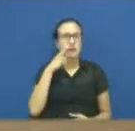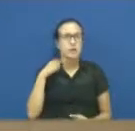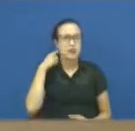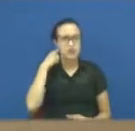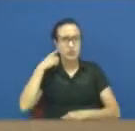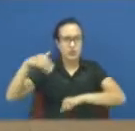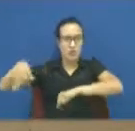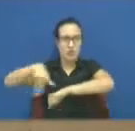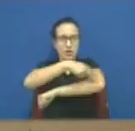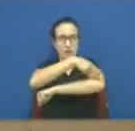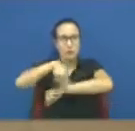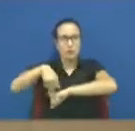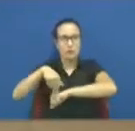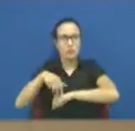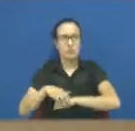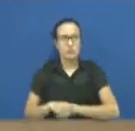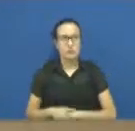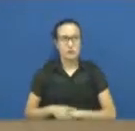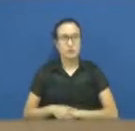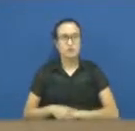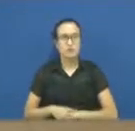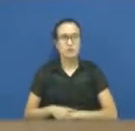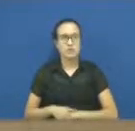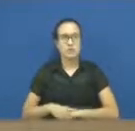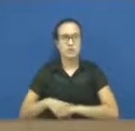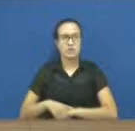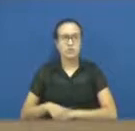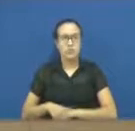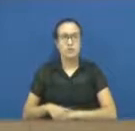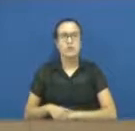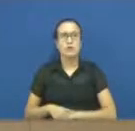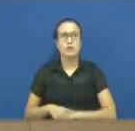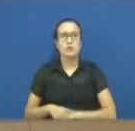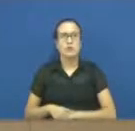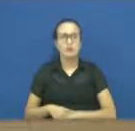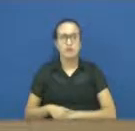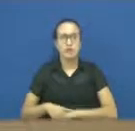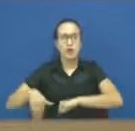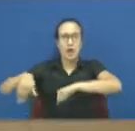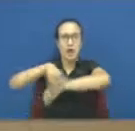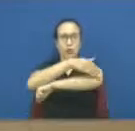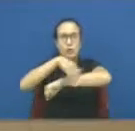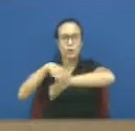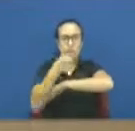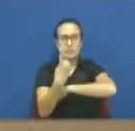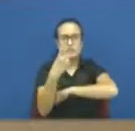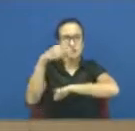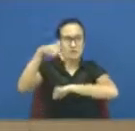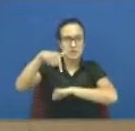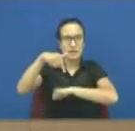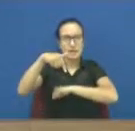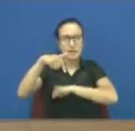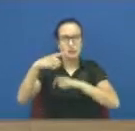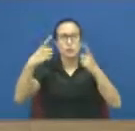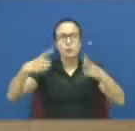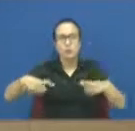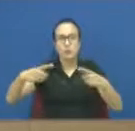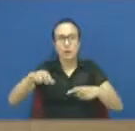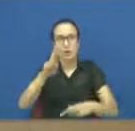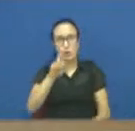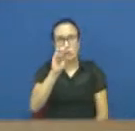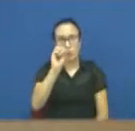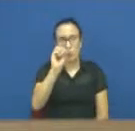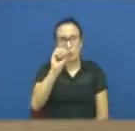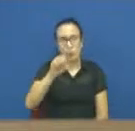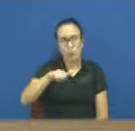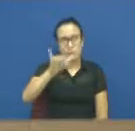dos Santos. Perdoe, obrigado, vereador Farid. Item 5º da pauta, projeto de lei 190 de 2014, de autoria do